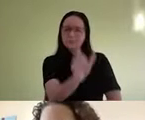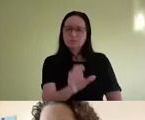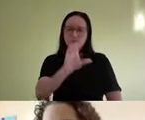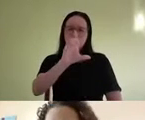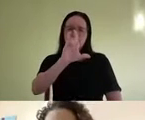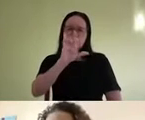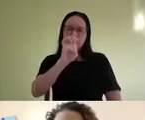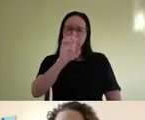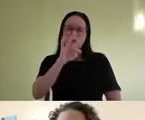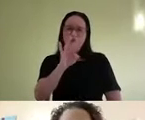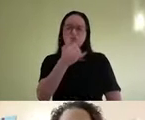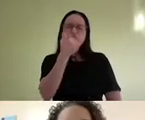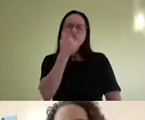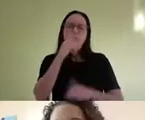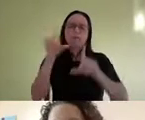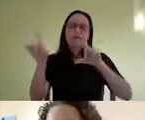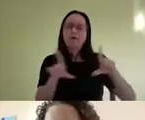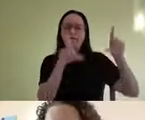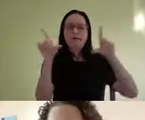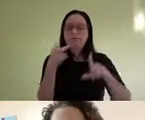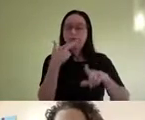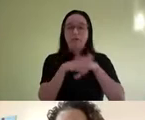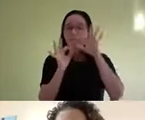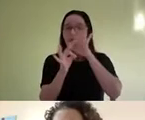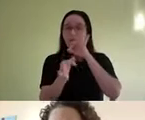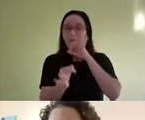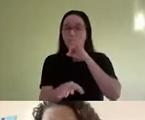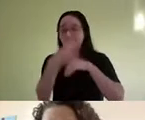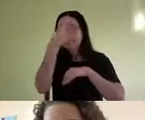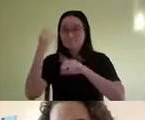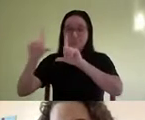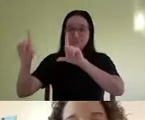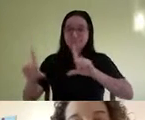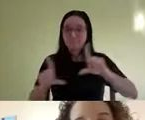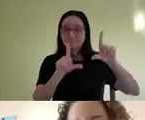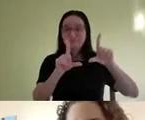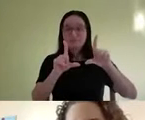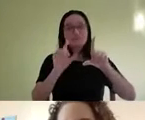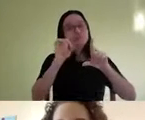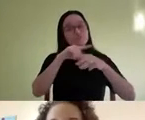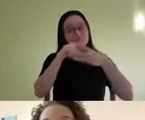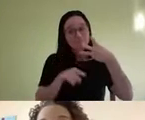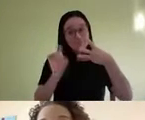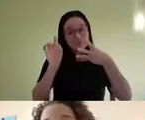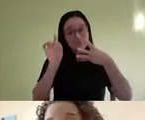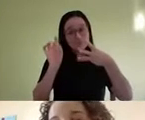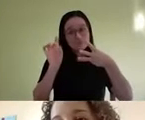slide, tá, gente, eu vou me animando aqui na conversa, acabo esquecendo, tá, por isso que eu só trago três, bem pouquinho, e aí, eu